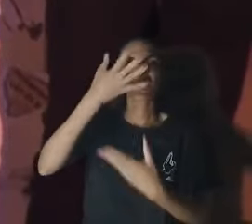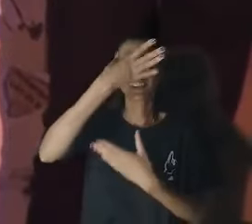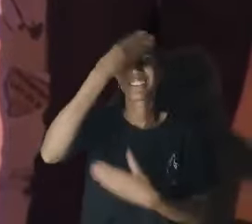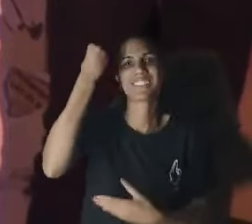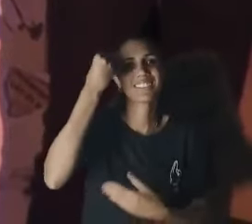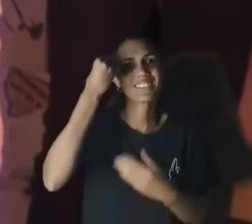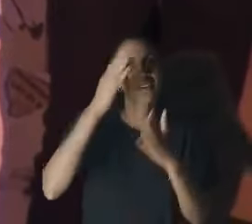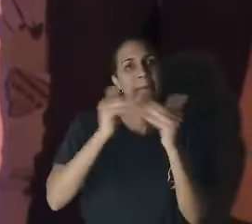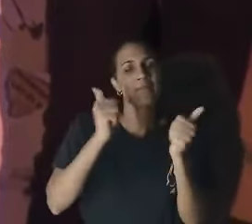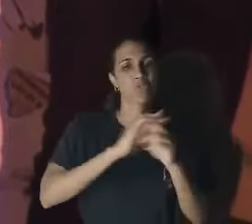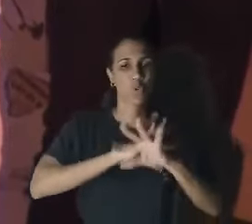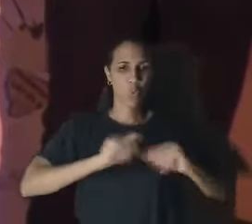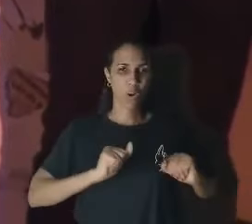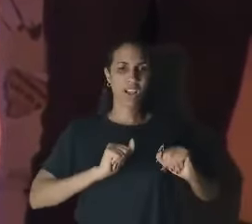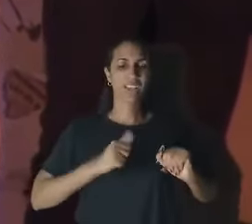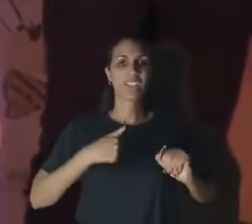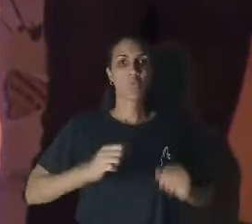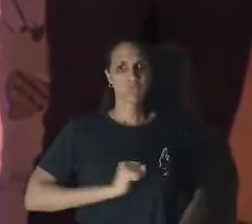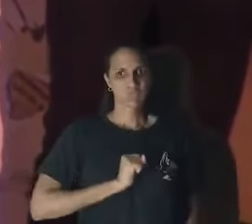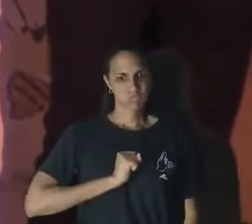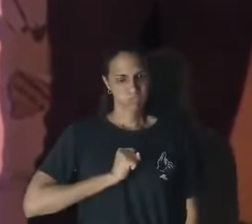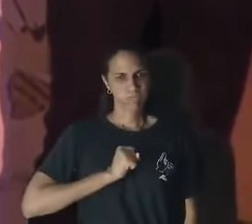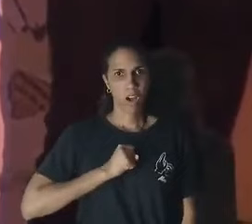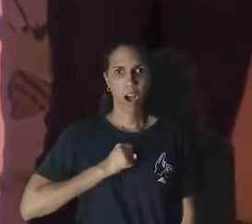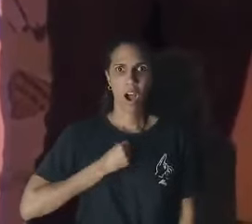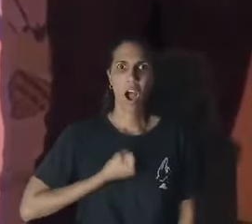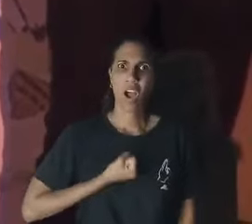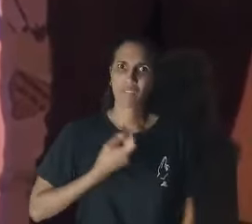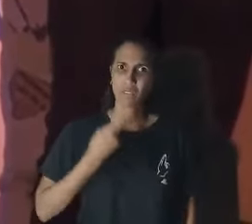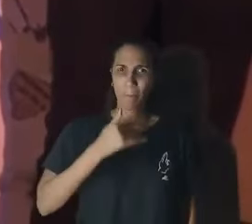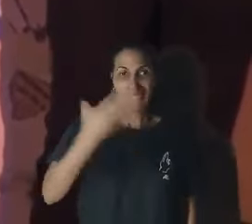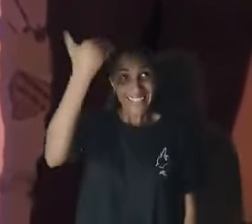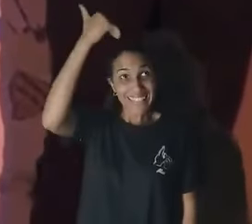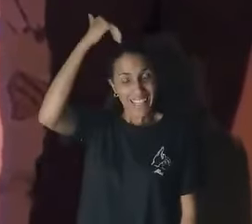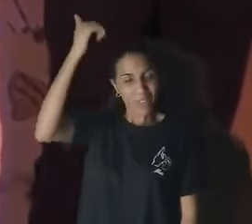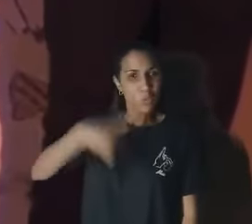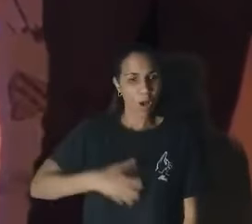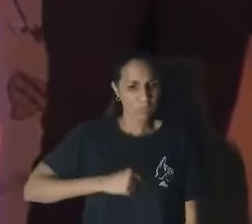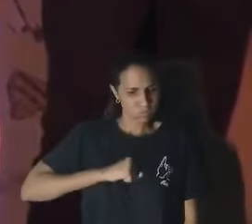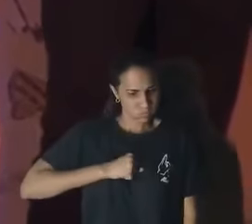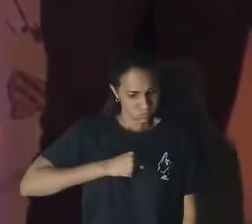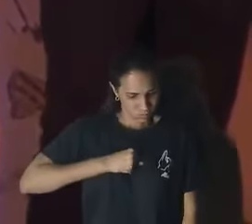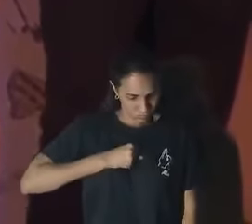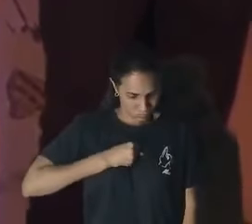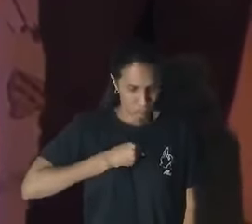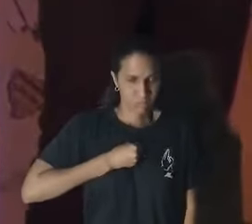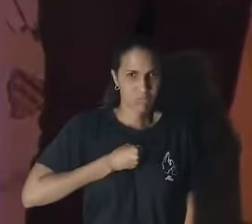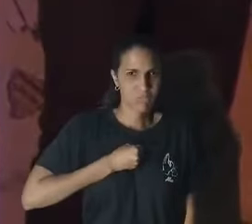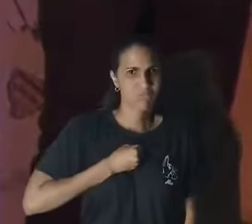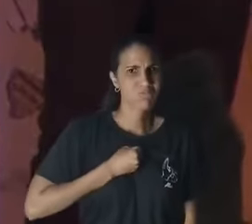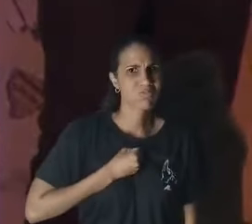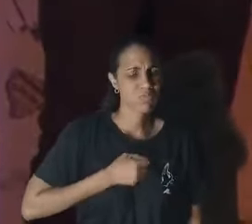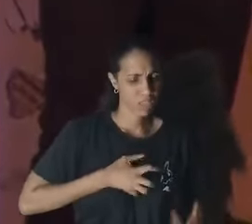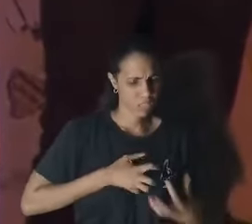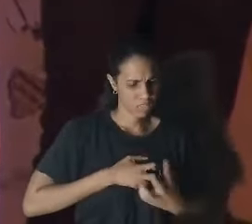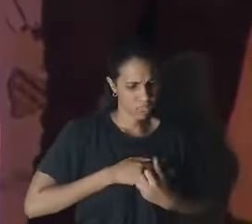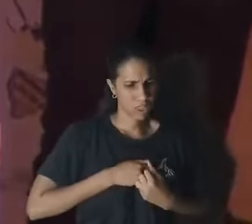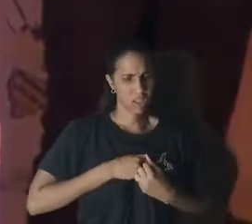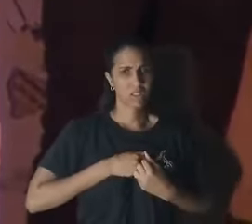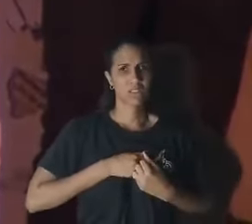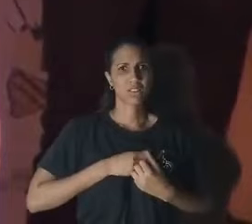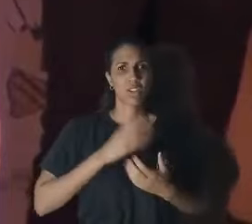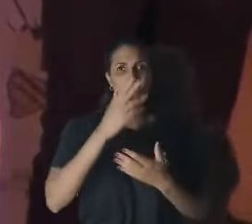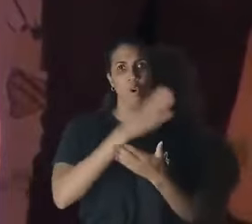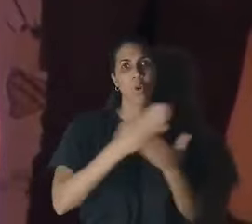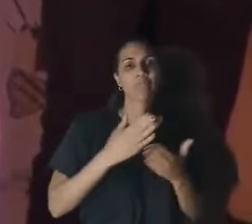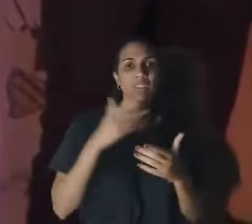E essa raiva toda que eu sentia do meu pai dentro de mim, eu comecei a reproduzir em pessoas que pensavam